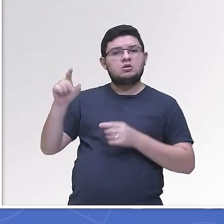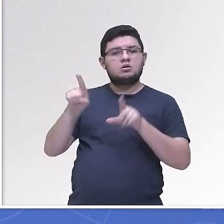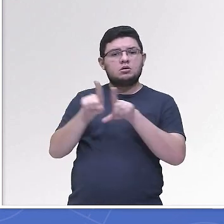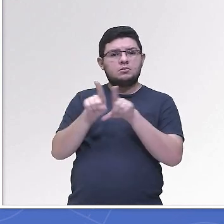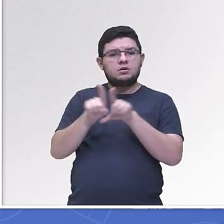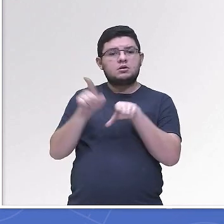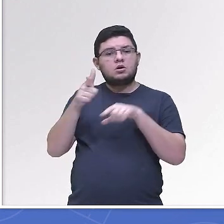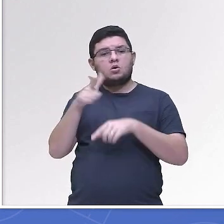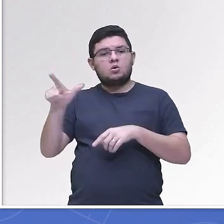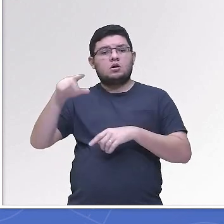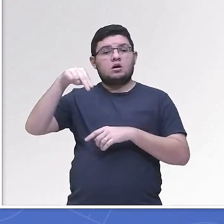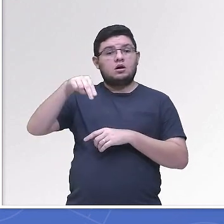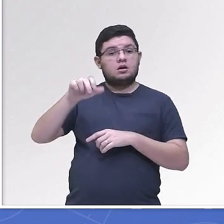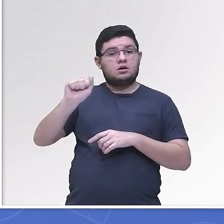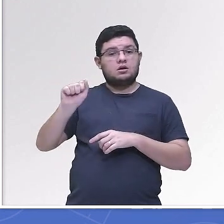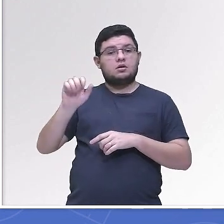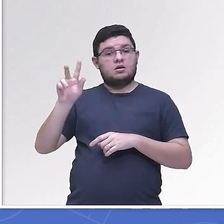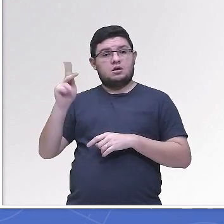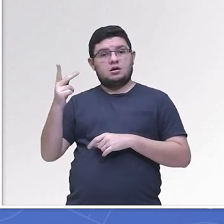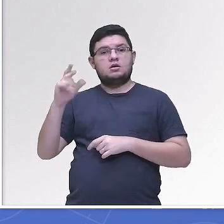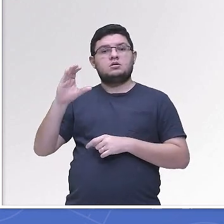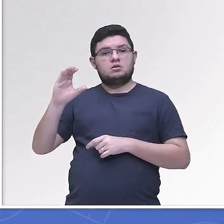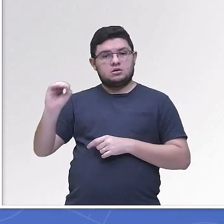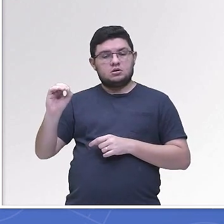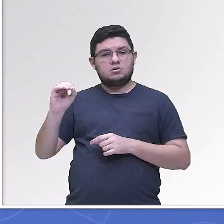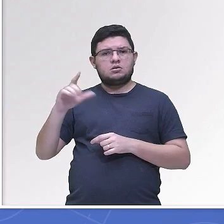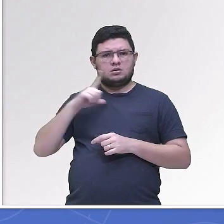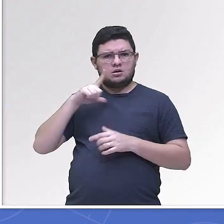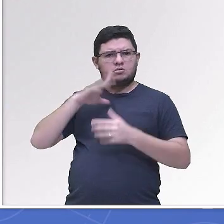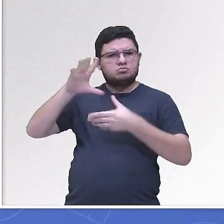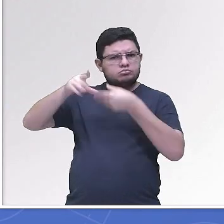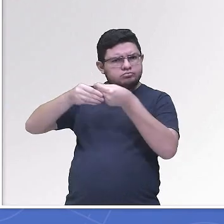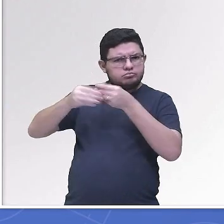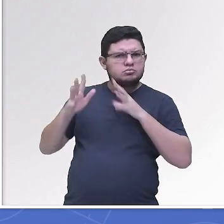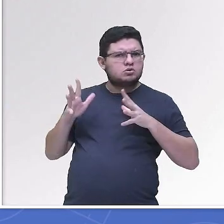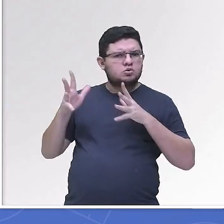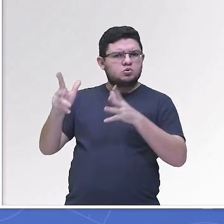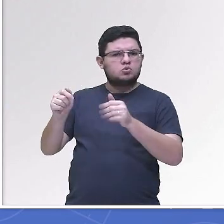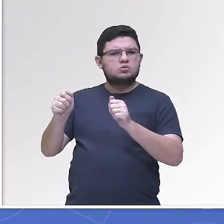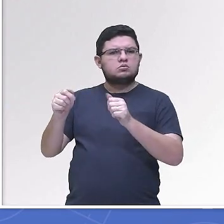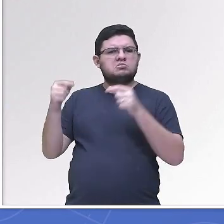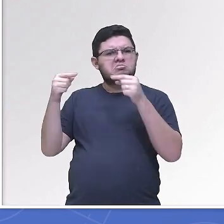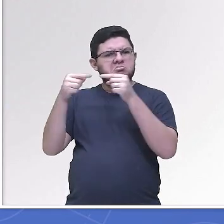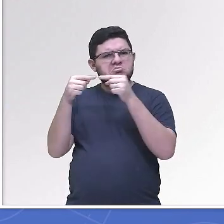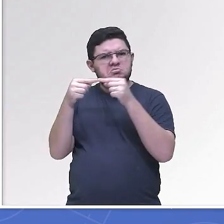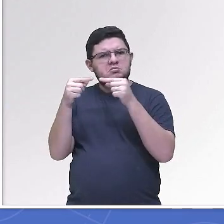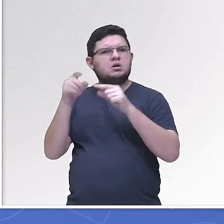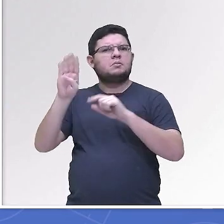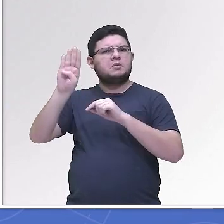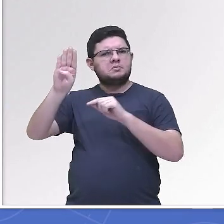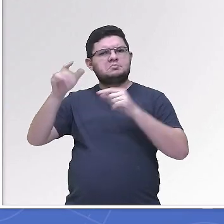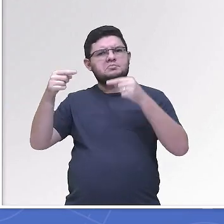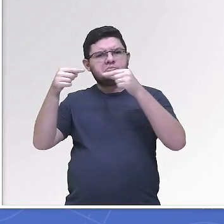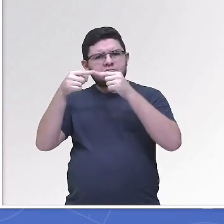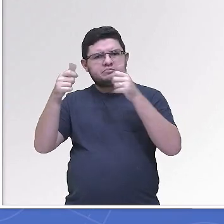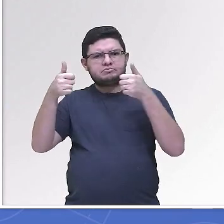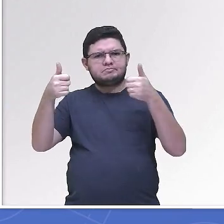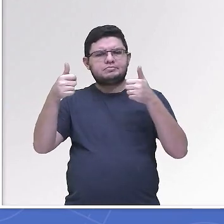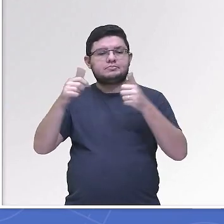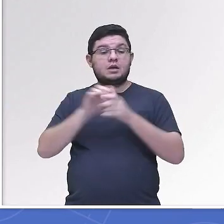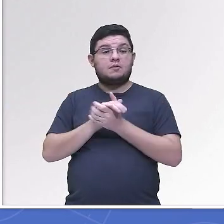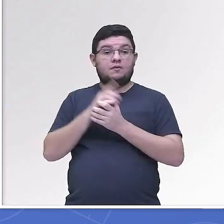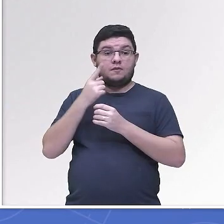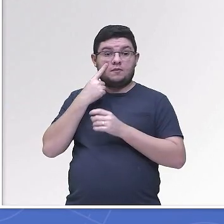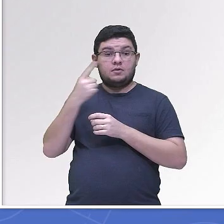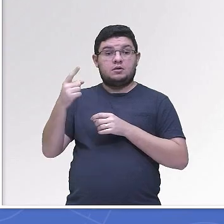que a questão está pedindo. Só quer substâncias compostas. Vamos analisar a letra C e a letra D